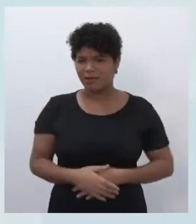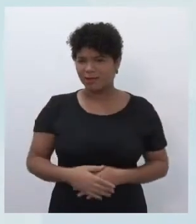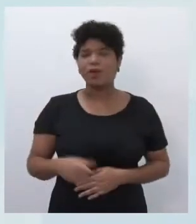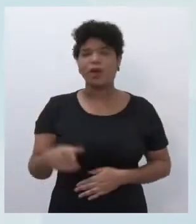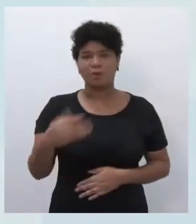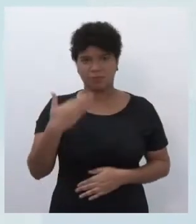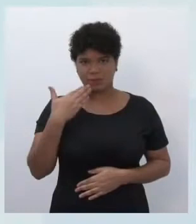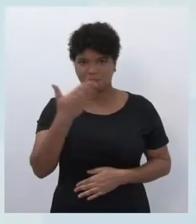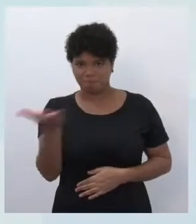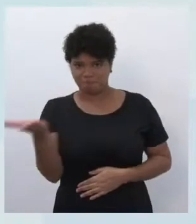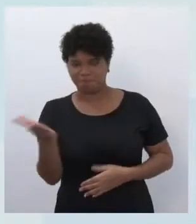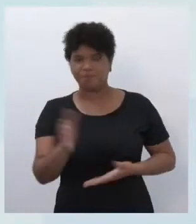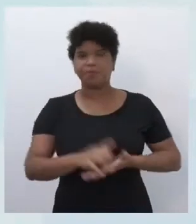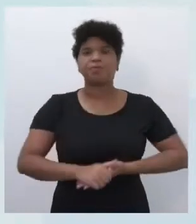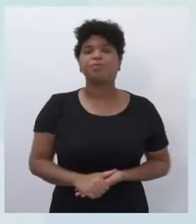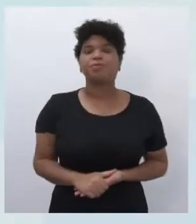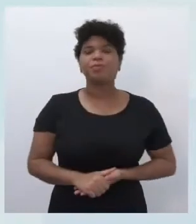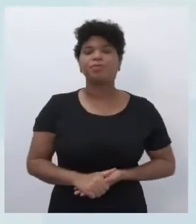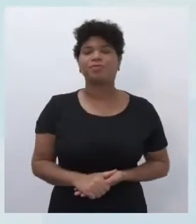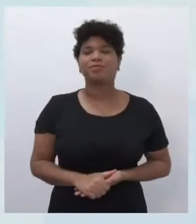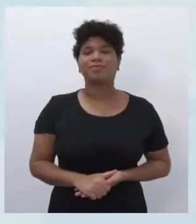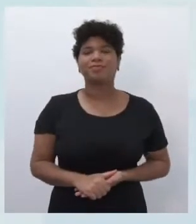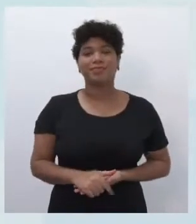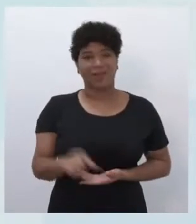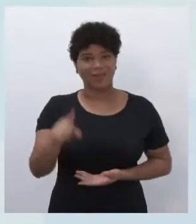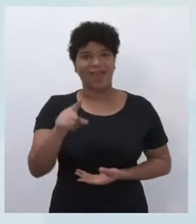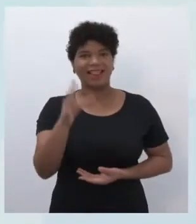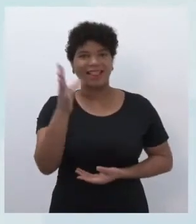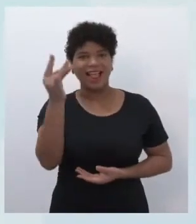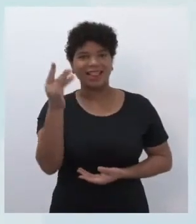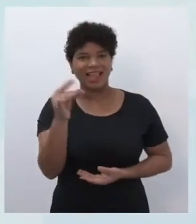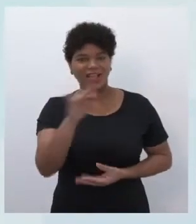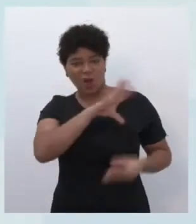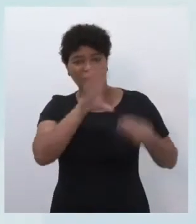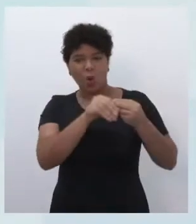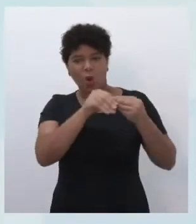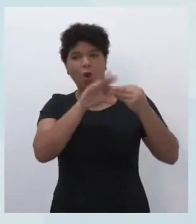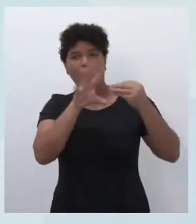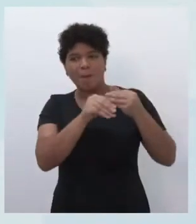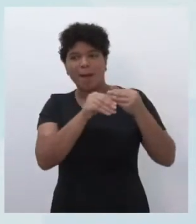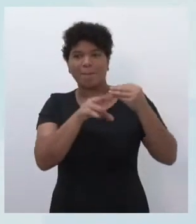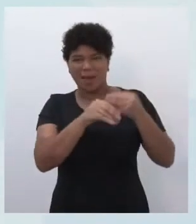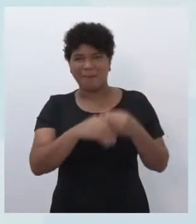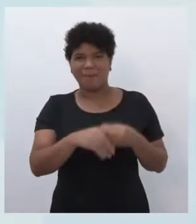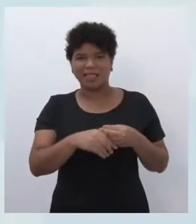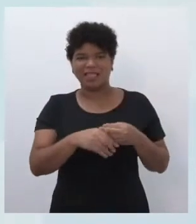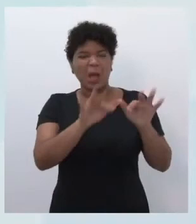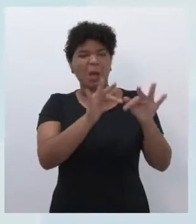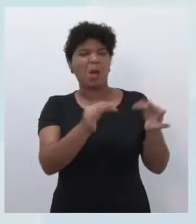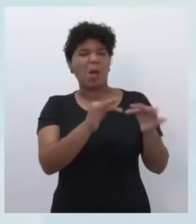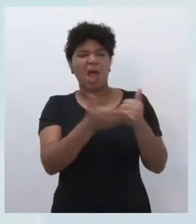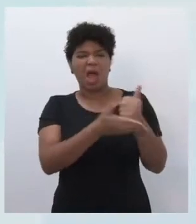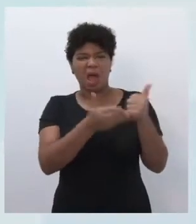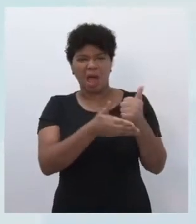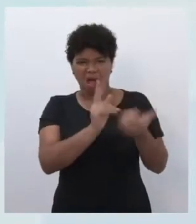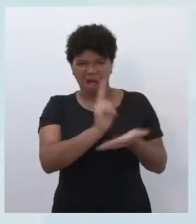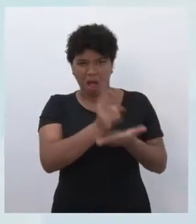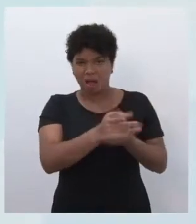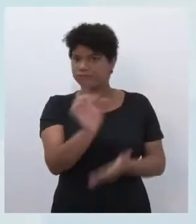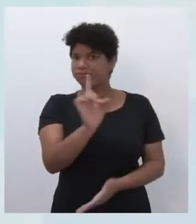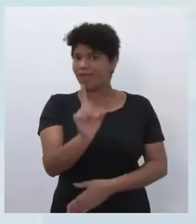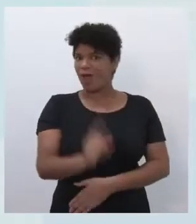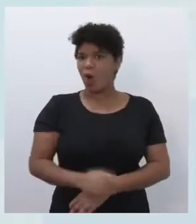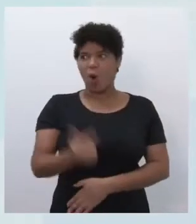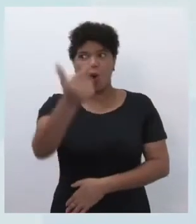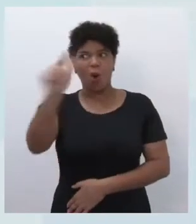slide. E aí ele ficou dessa maneira, como a Lourdes disse, sempre aumentando um pouquinho mais o grau de dificuldade. Então, já para o quarto e quinto